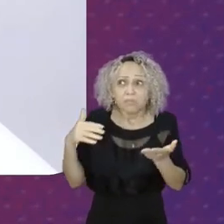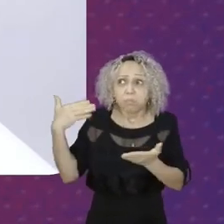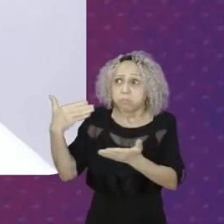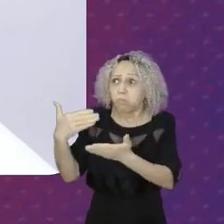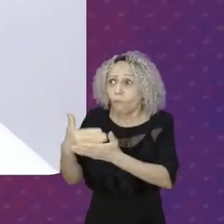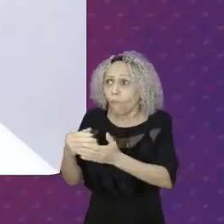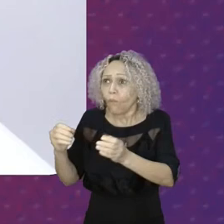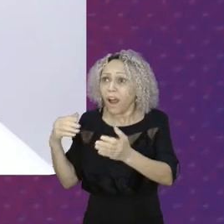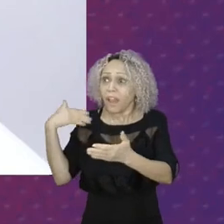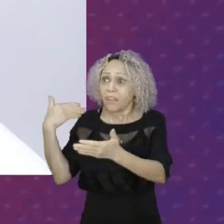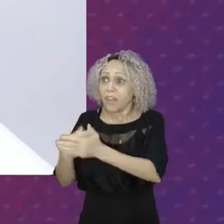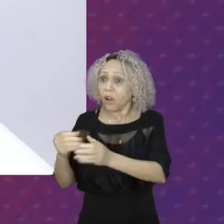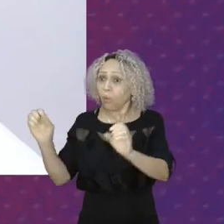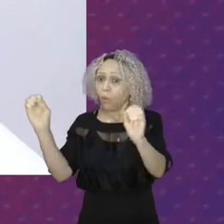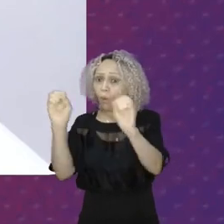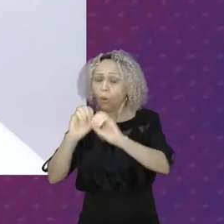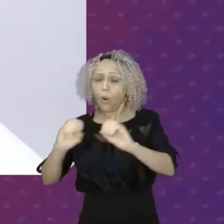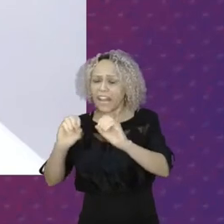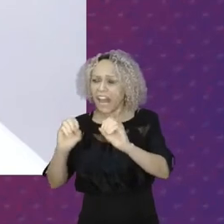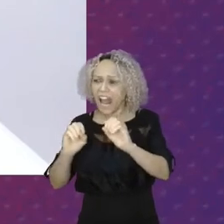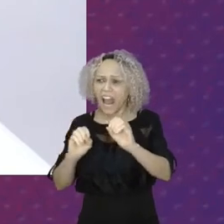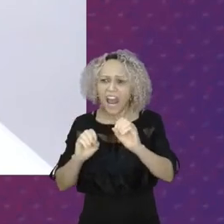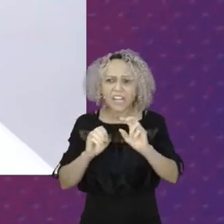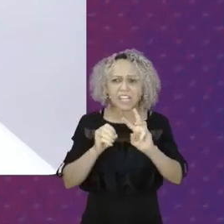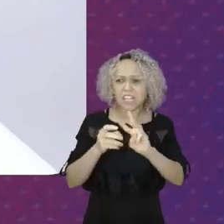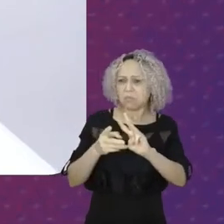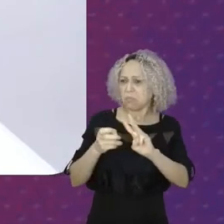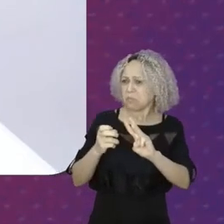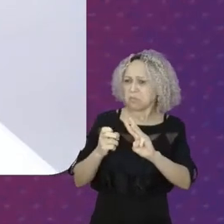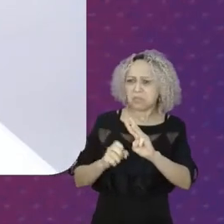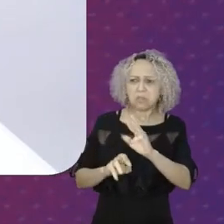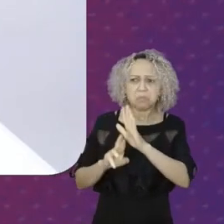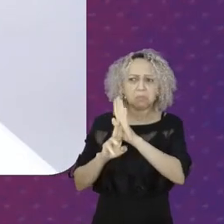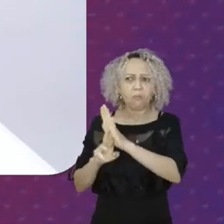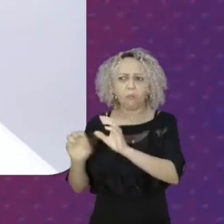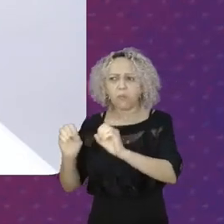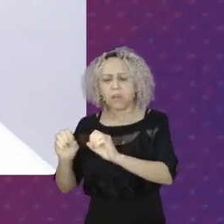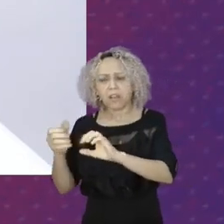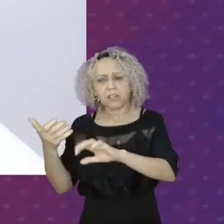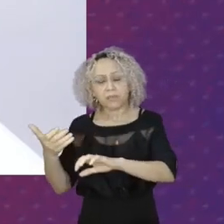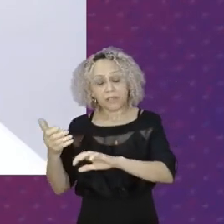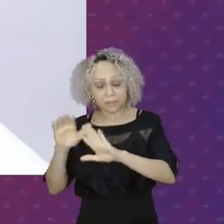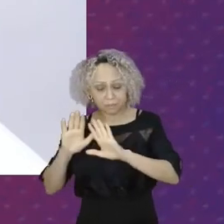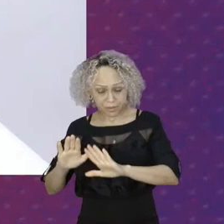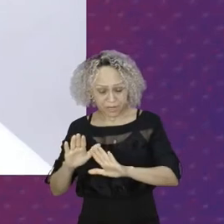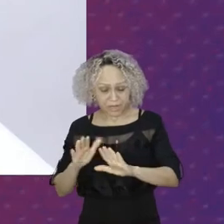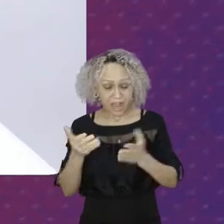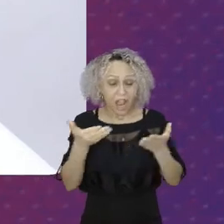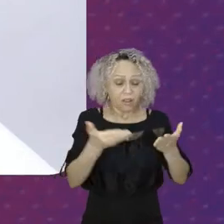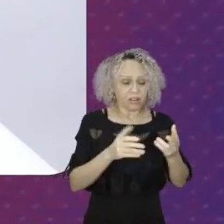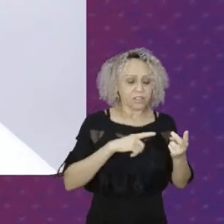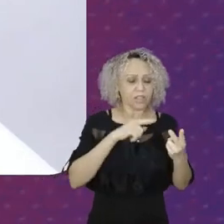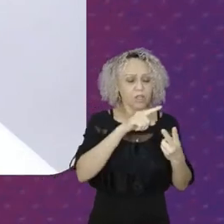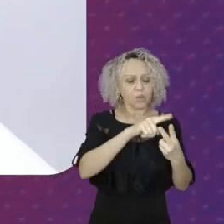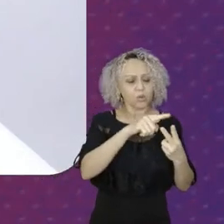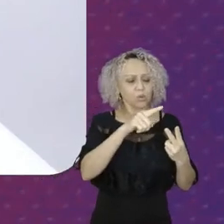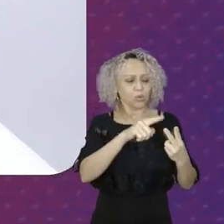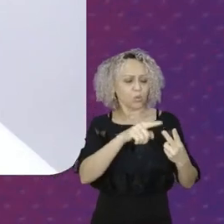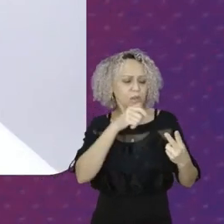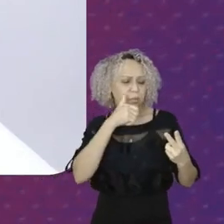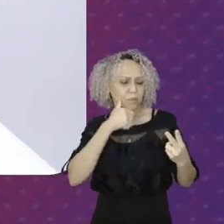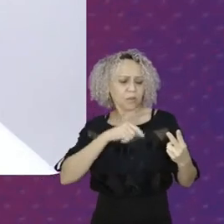três mulheres parlamentares na Câmara dos Deputados representando os